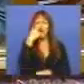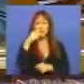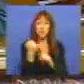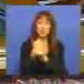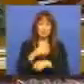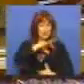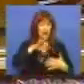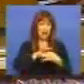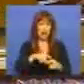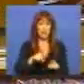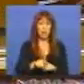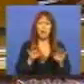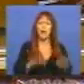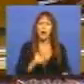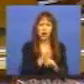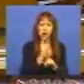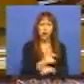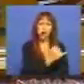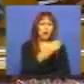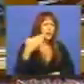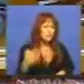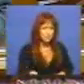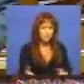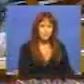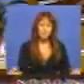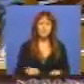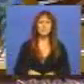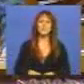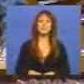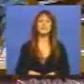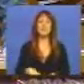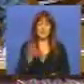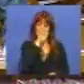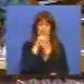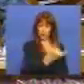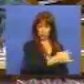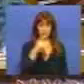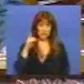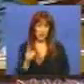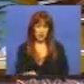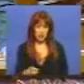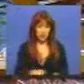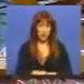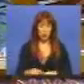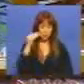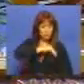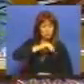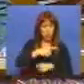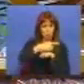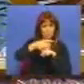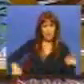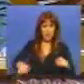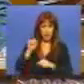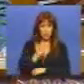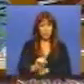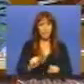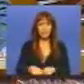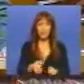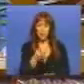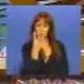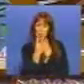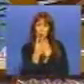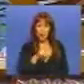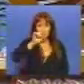assalariados a estagnar em 2007. Se em 2006 o rendimento médio dos